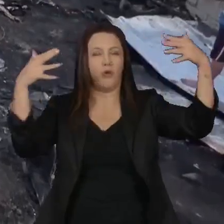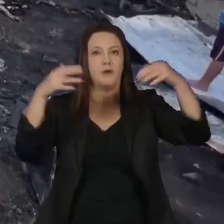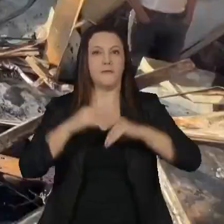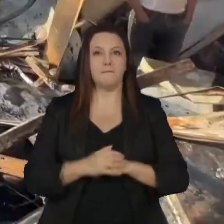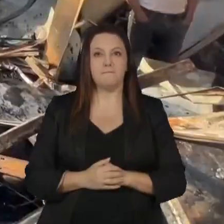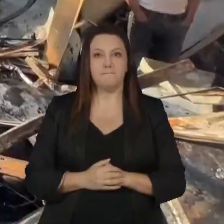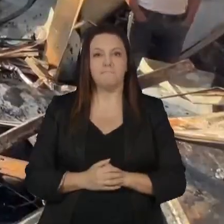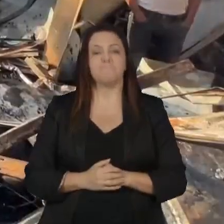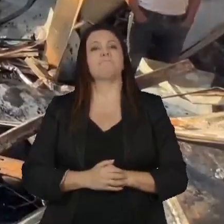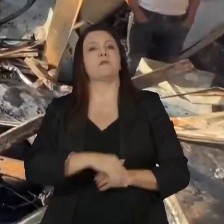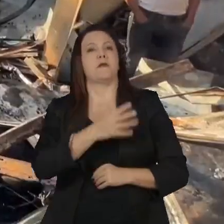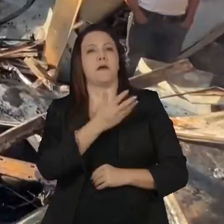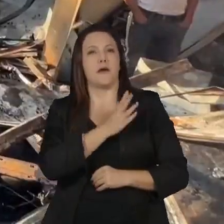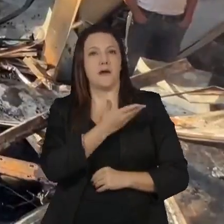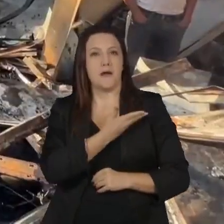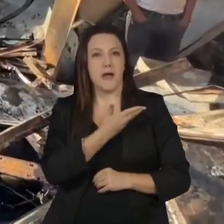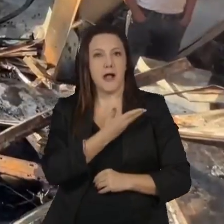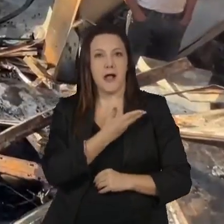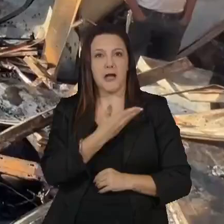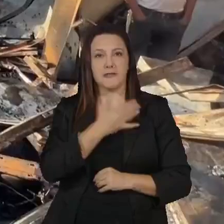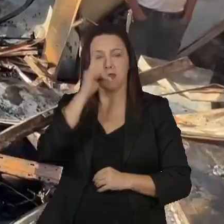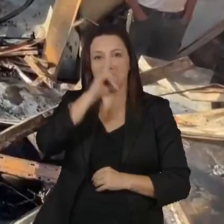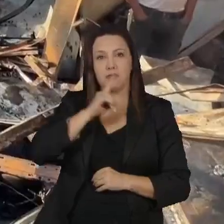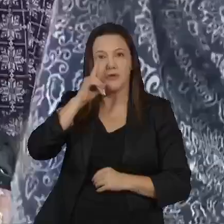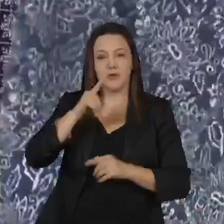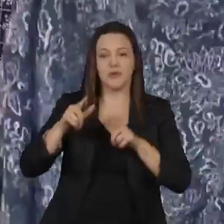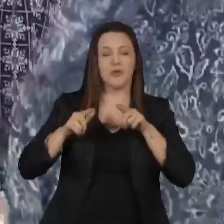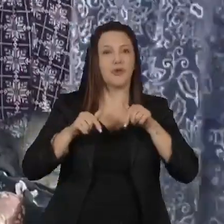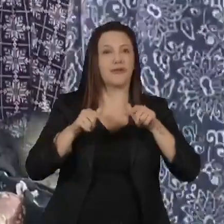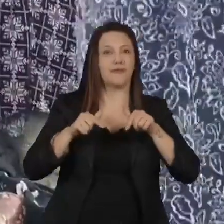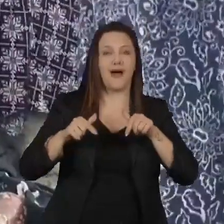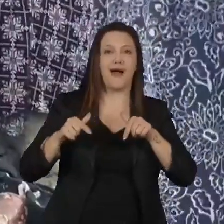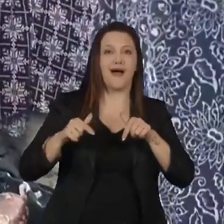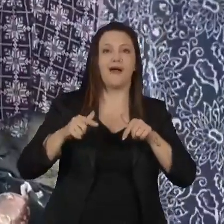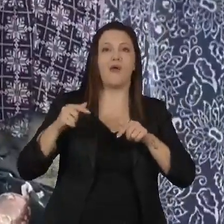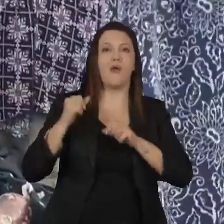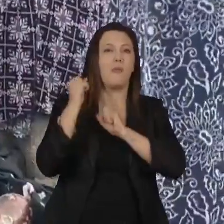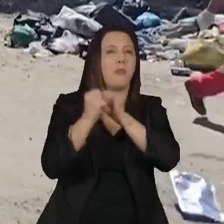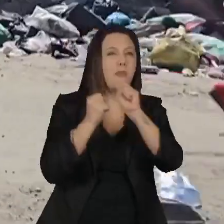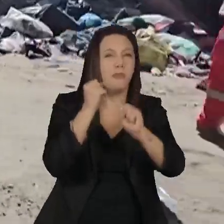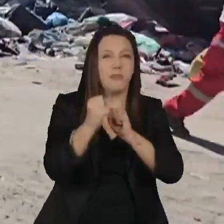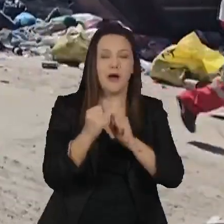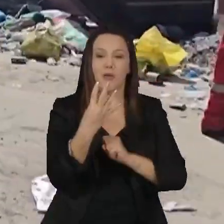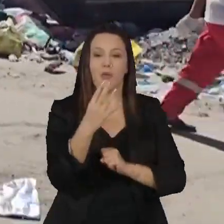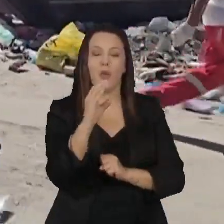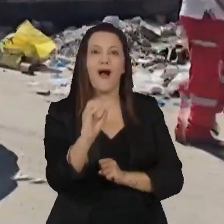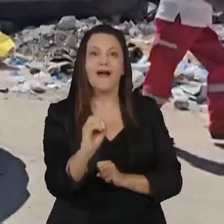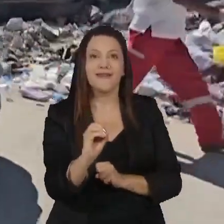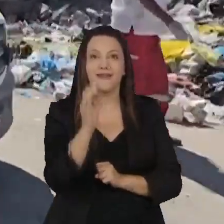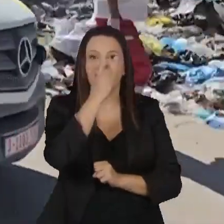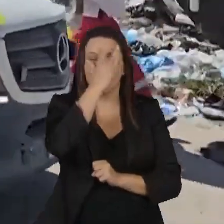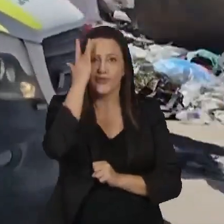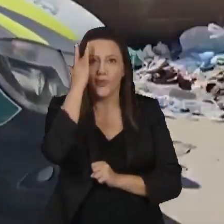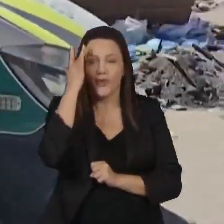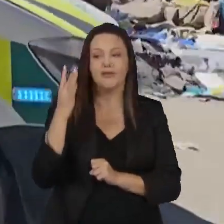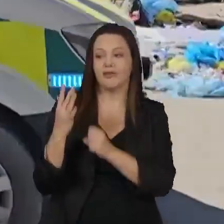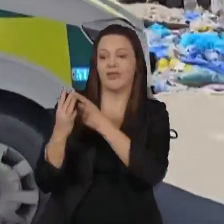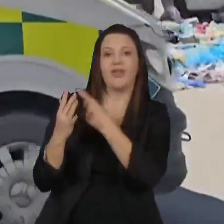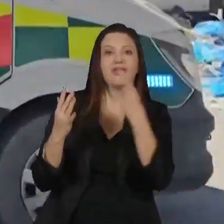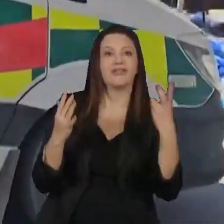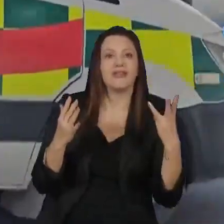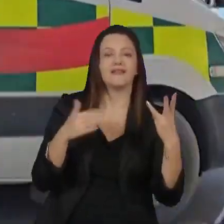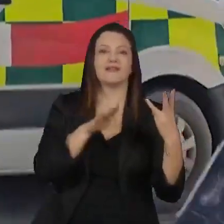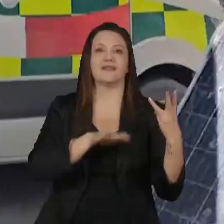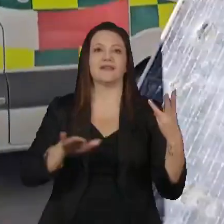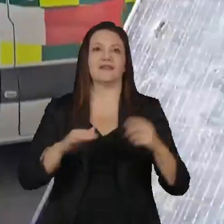no domingo, Israel matou 40 pessoas, 13 eram crianças. Nos últimos 9 dias,